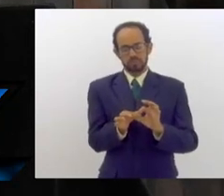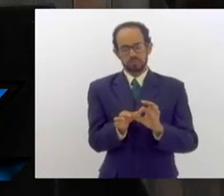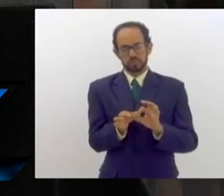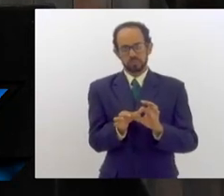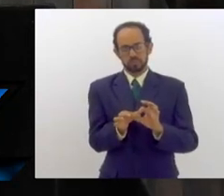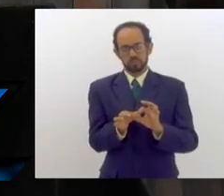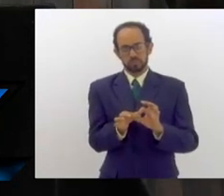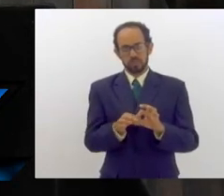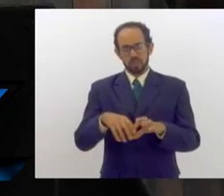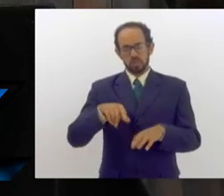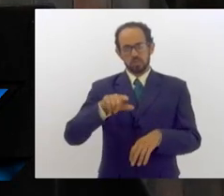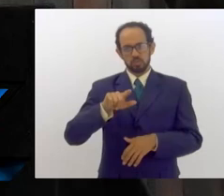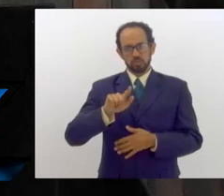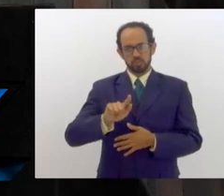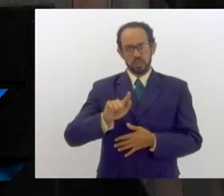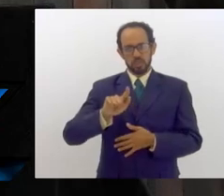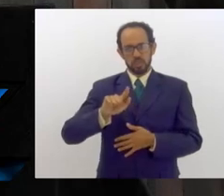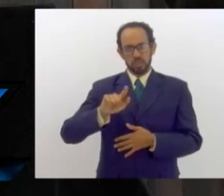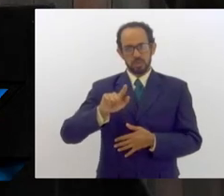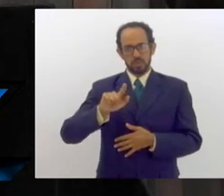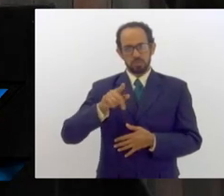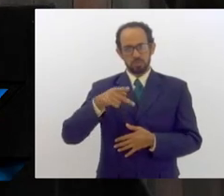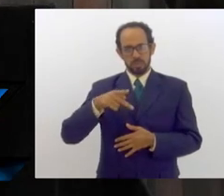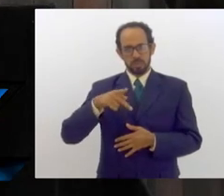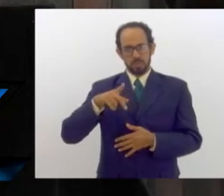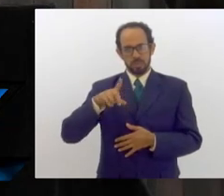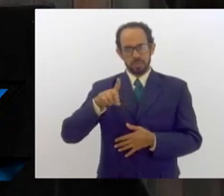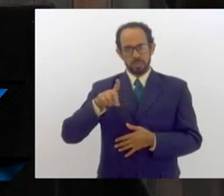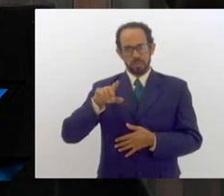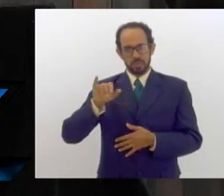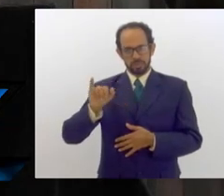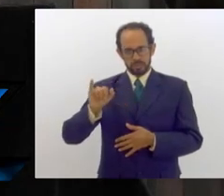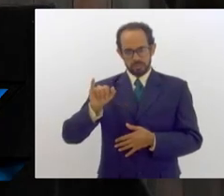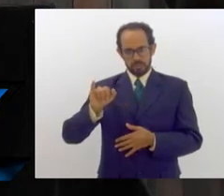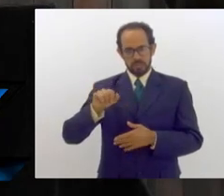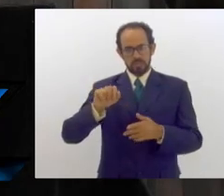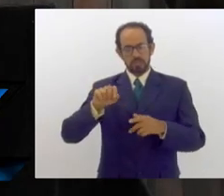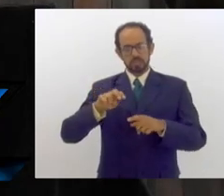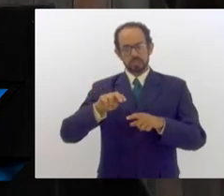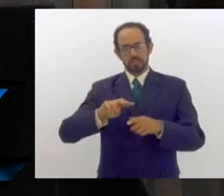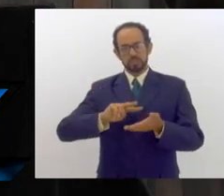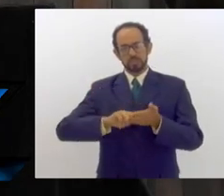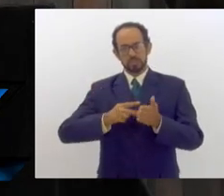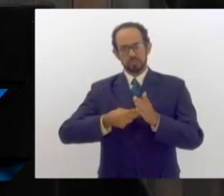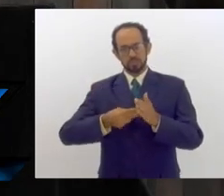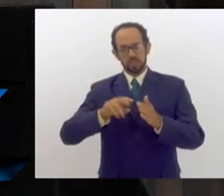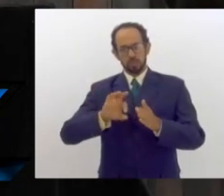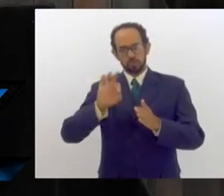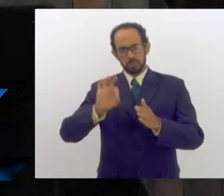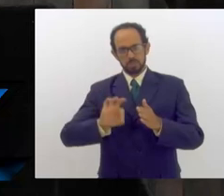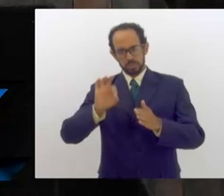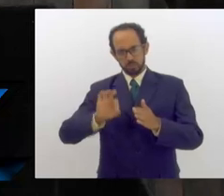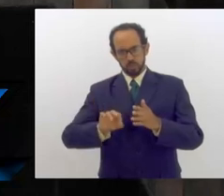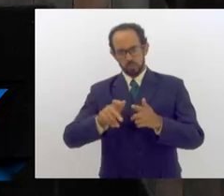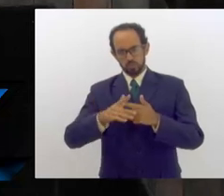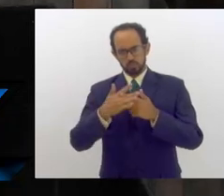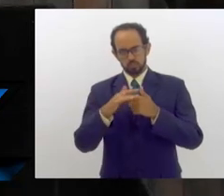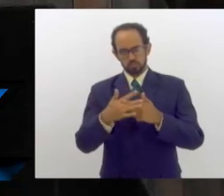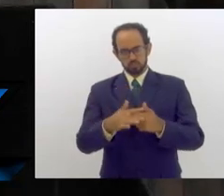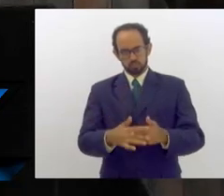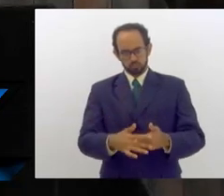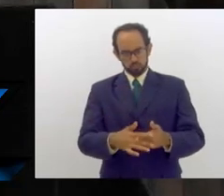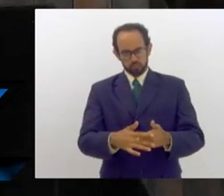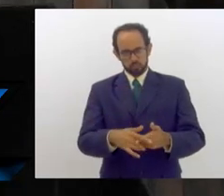ao igp-di Isto é realmente se reajustamento que simbolizasse uma